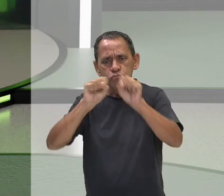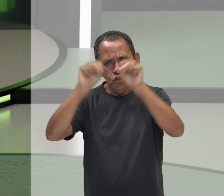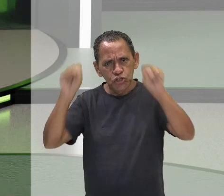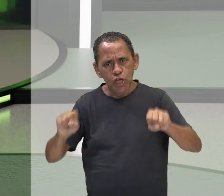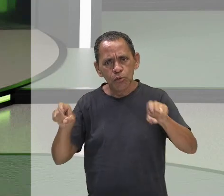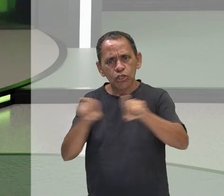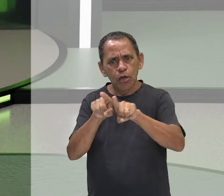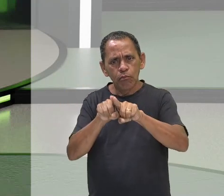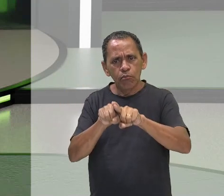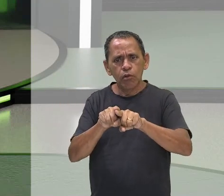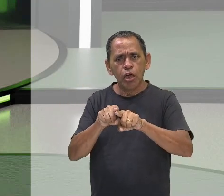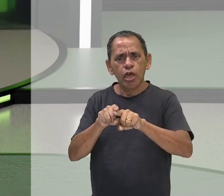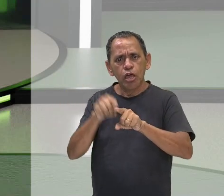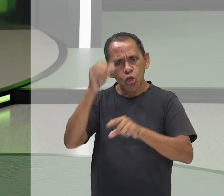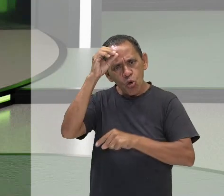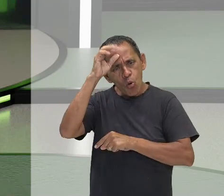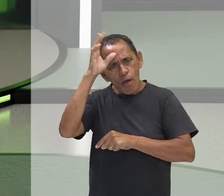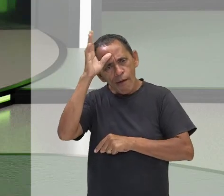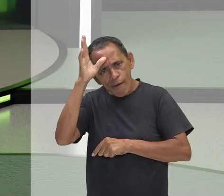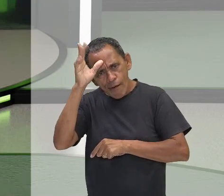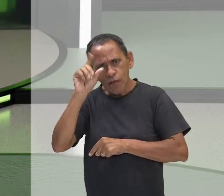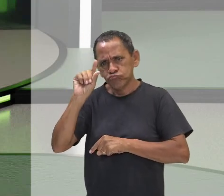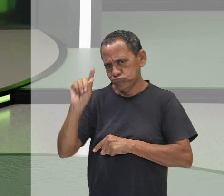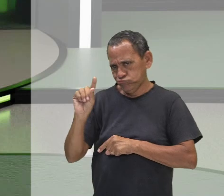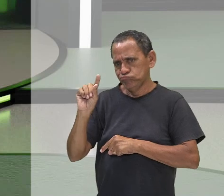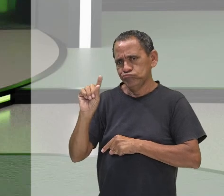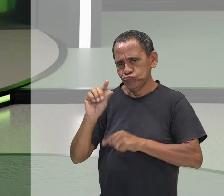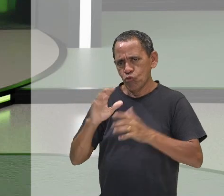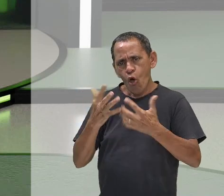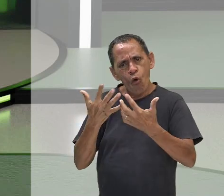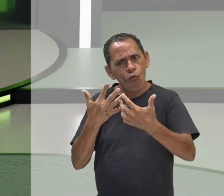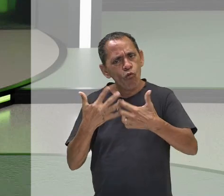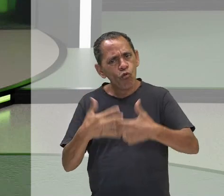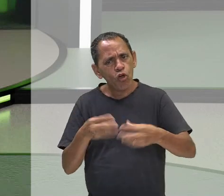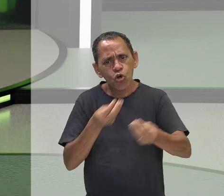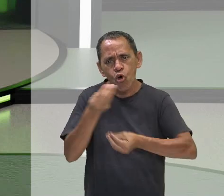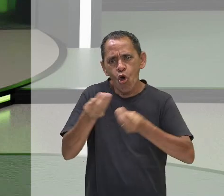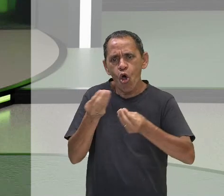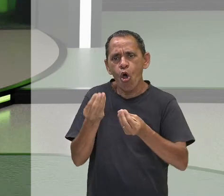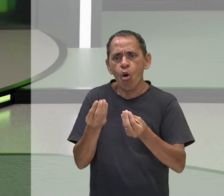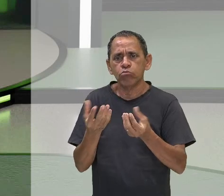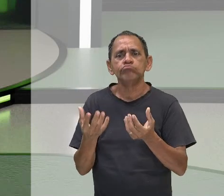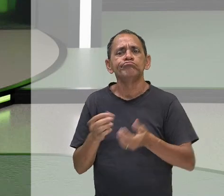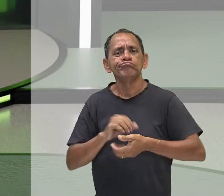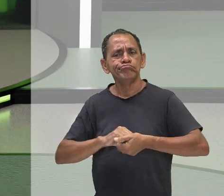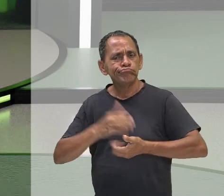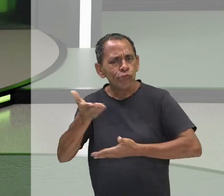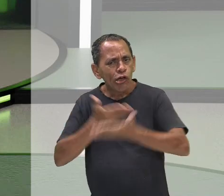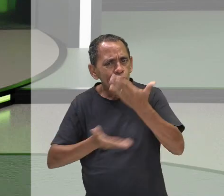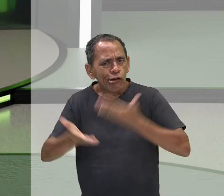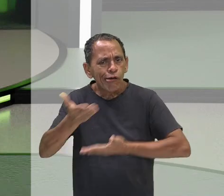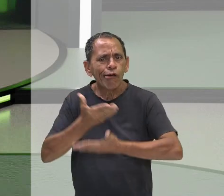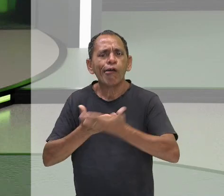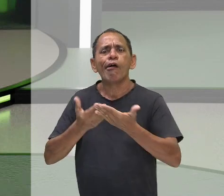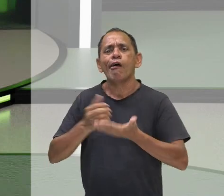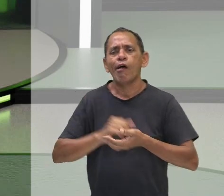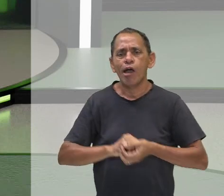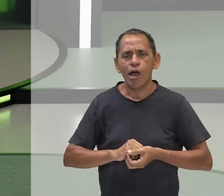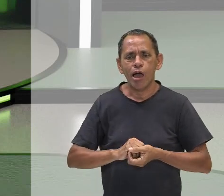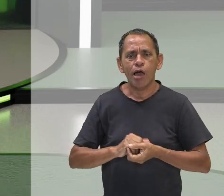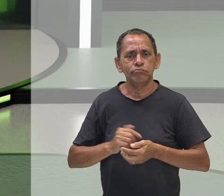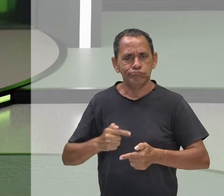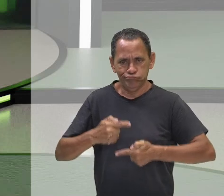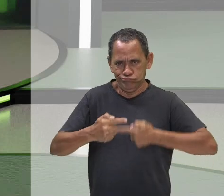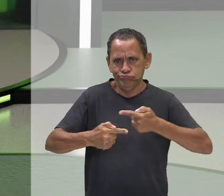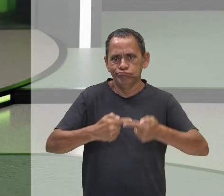um pouquinho suas funções e descobrindo como elas vão se integrar, criando a magia da reprodução, dando uma